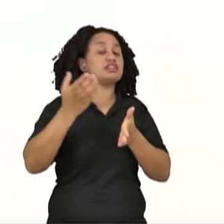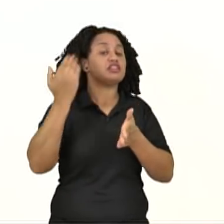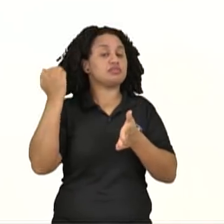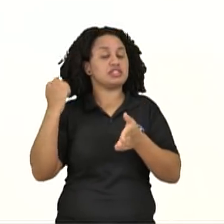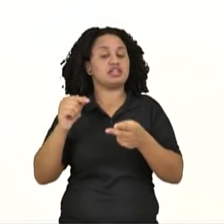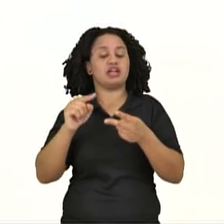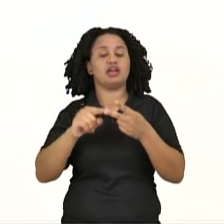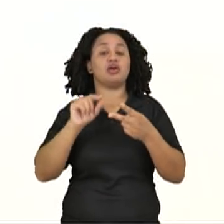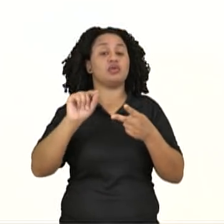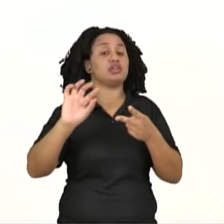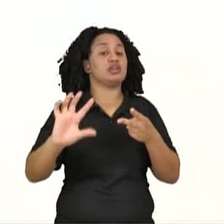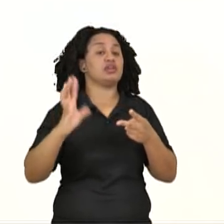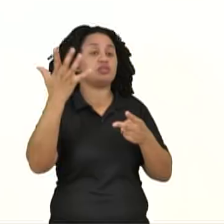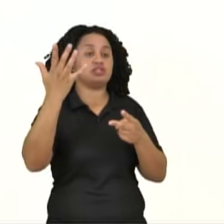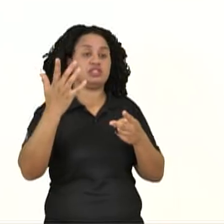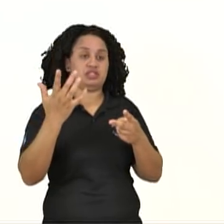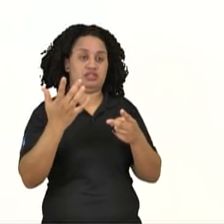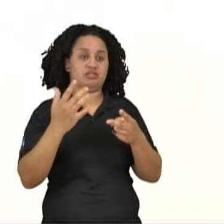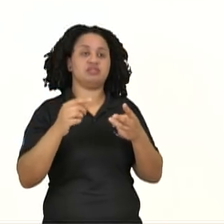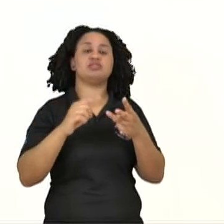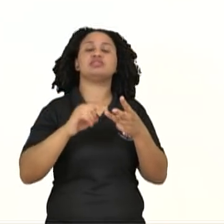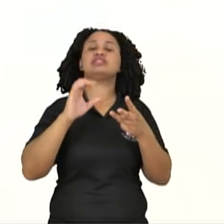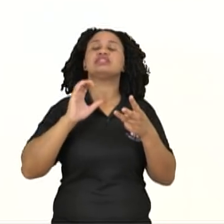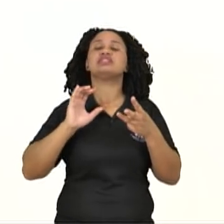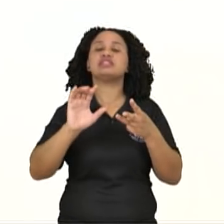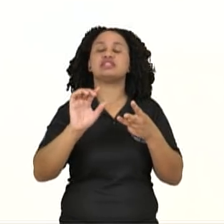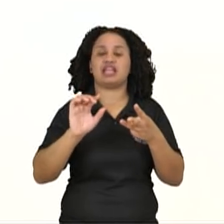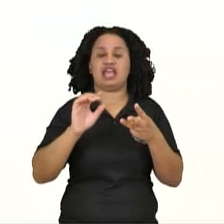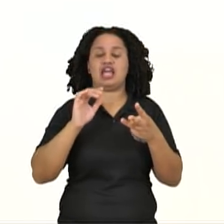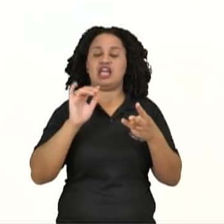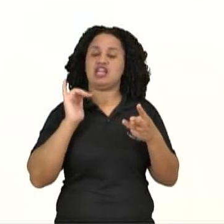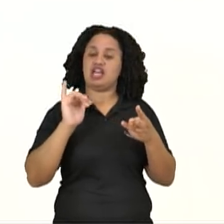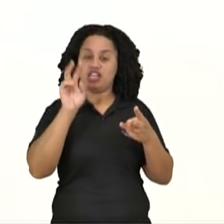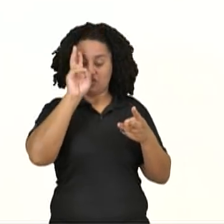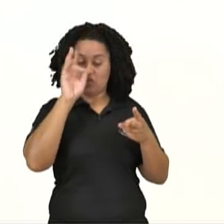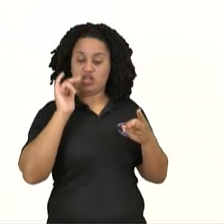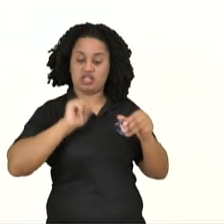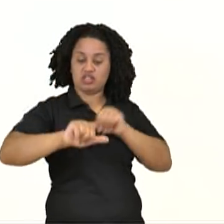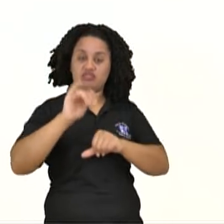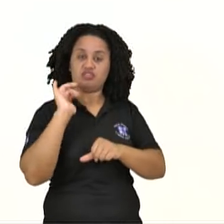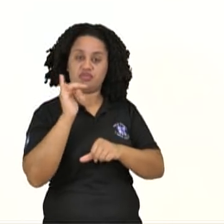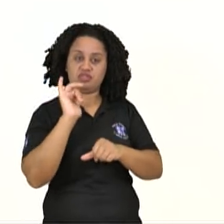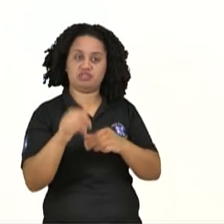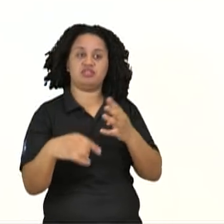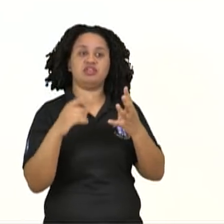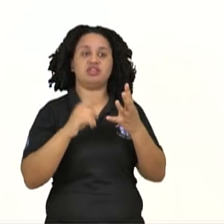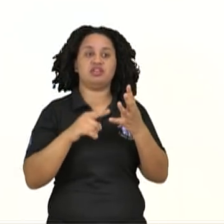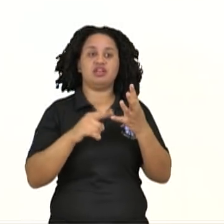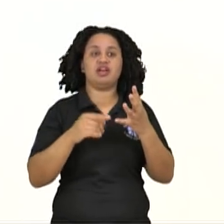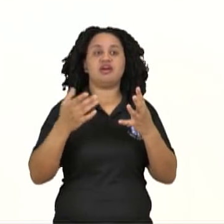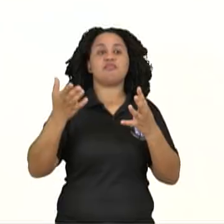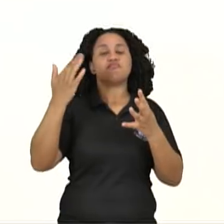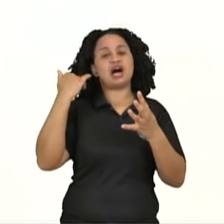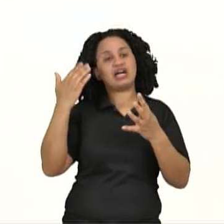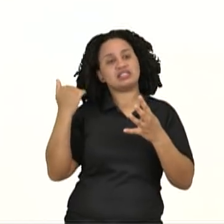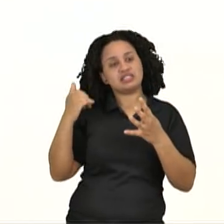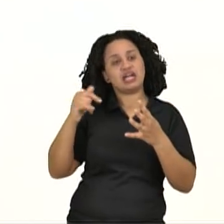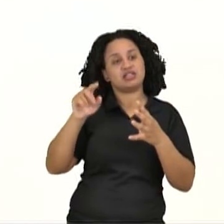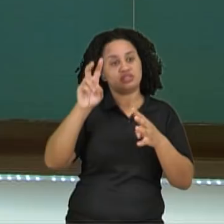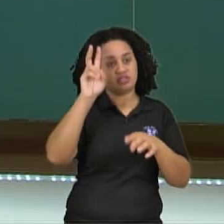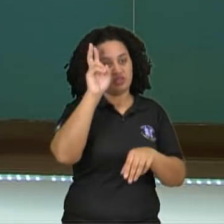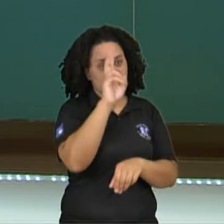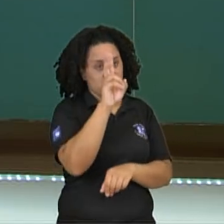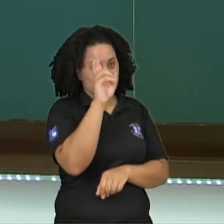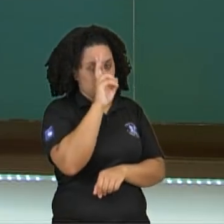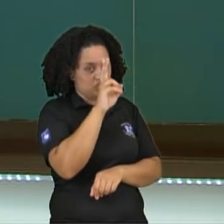realmente aconteceu, único e irrepetível. C, quando a história vira lenda. D, passado e história. Se vocês